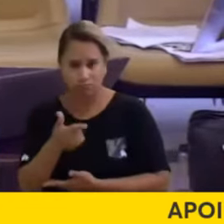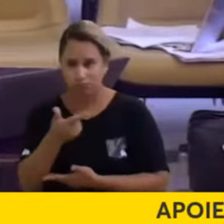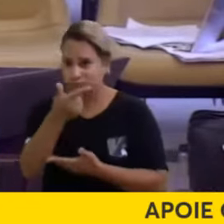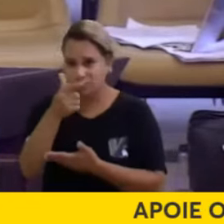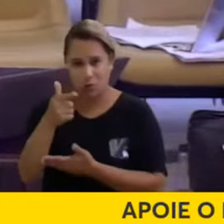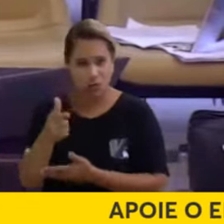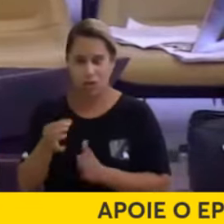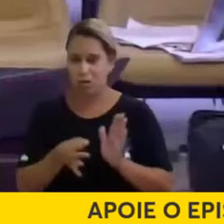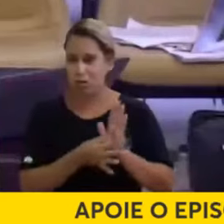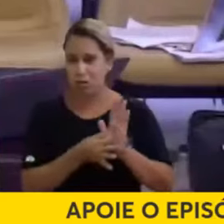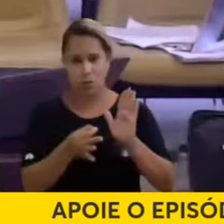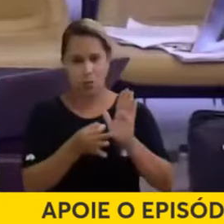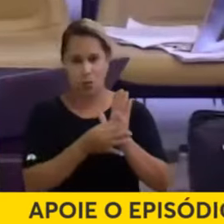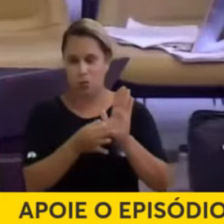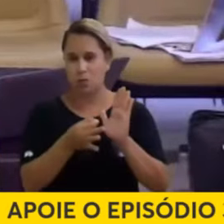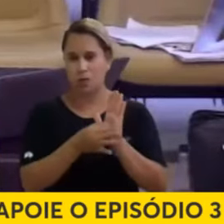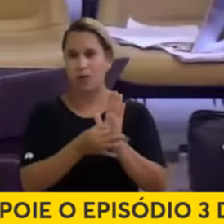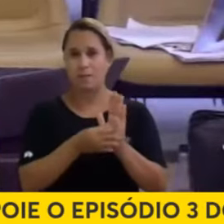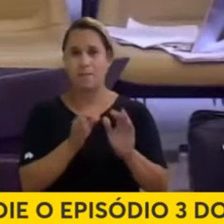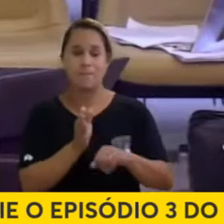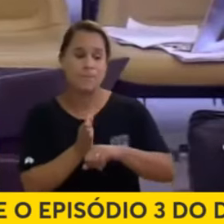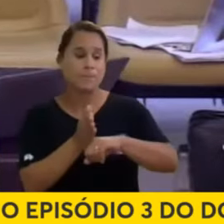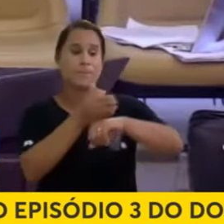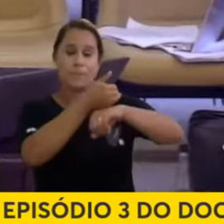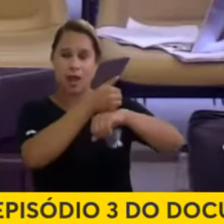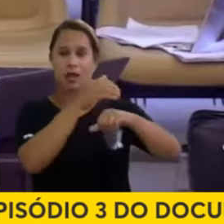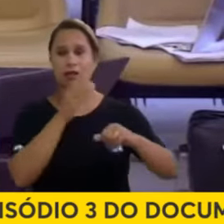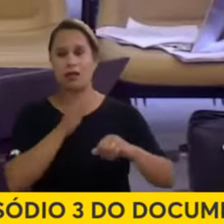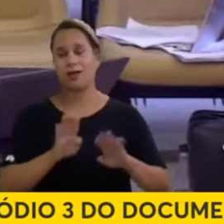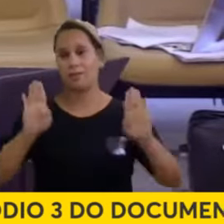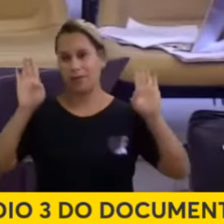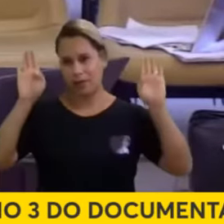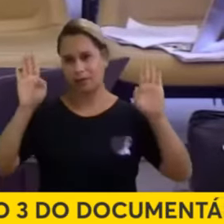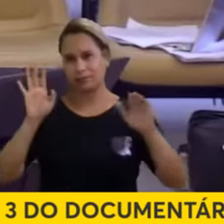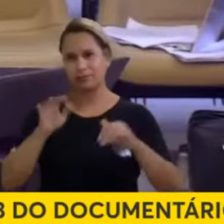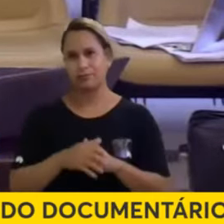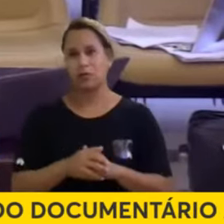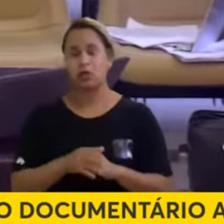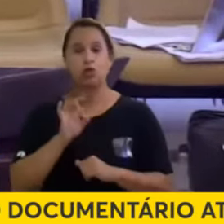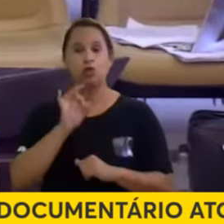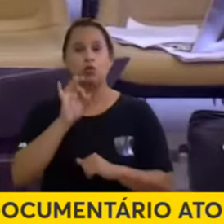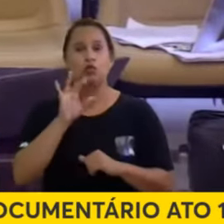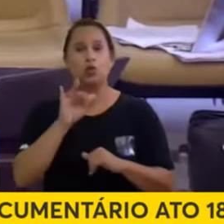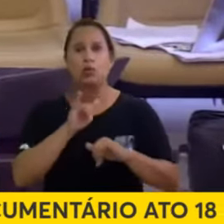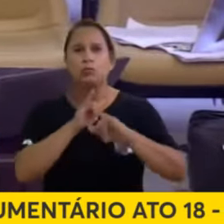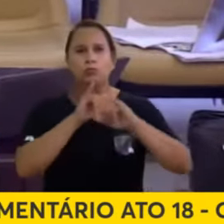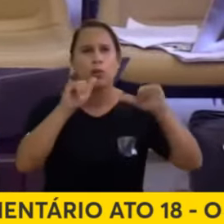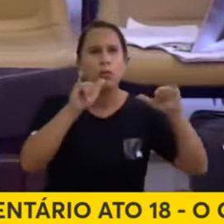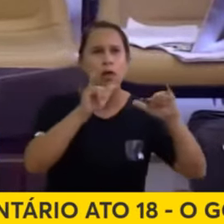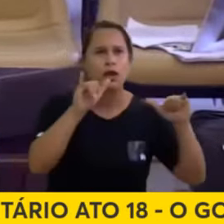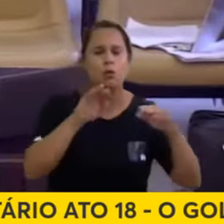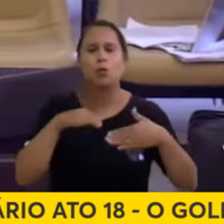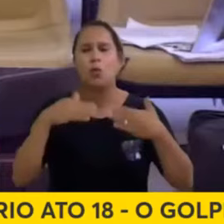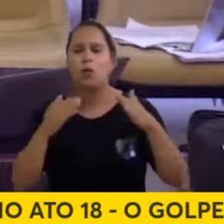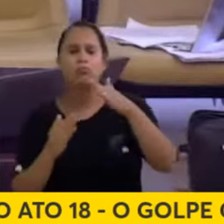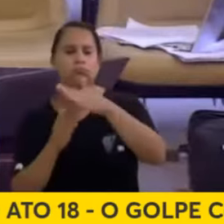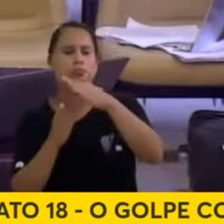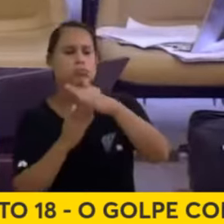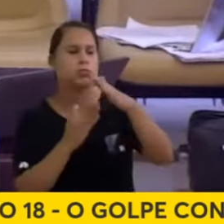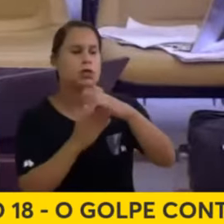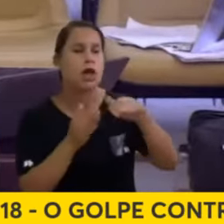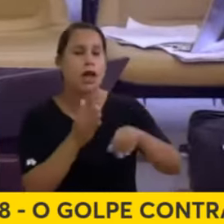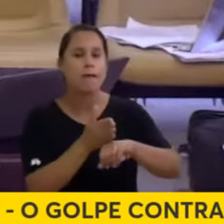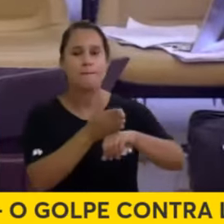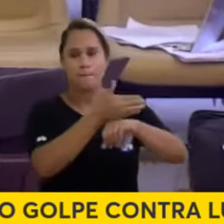pré-campanha único que há trata de propaganda Quais são os limites da propaganda em pré-campanha que é o